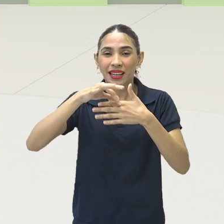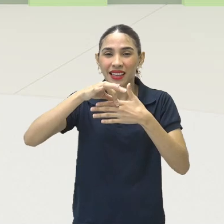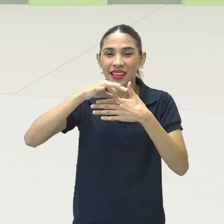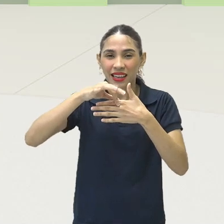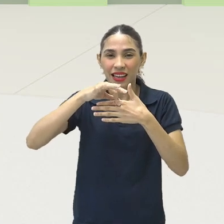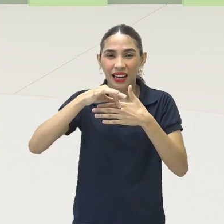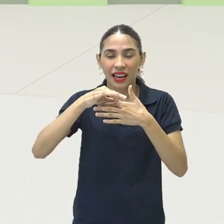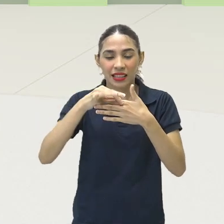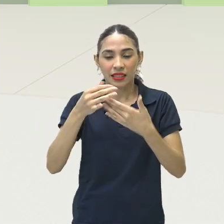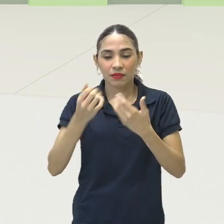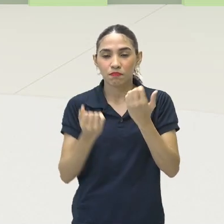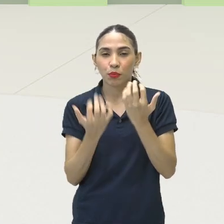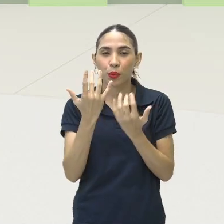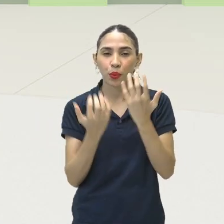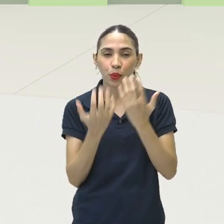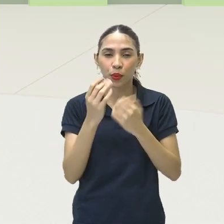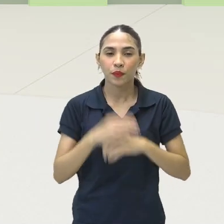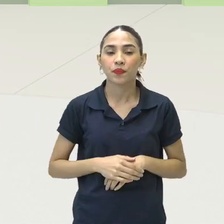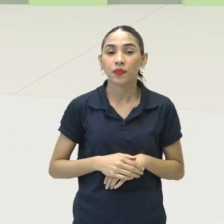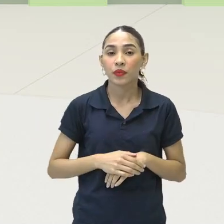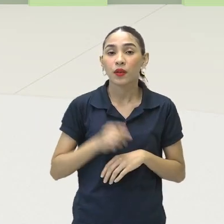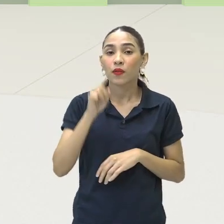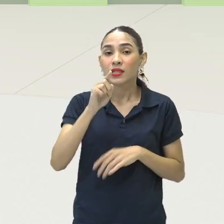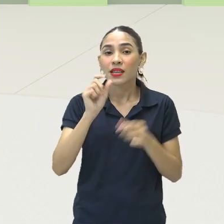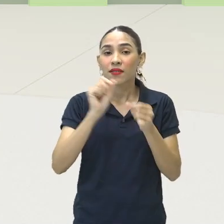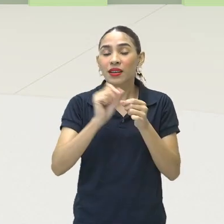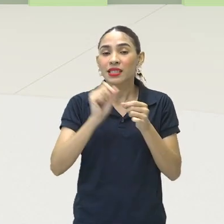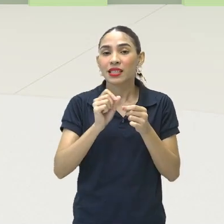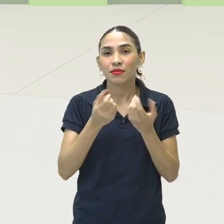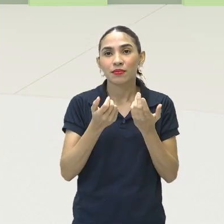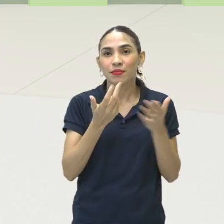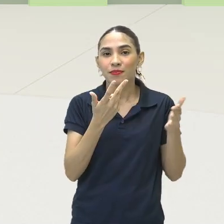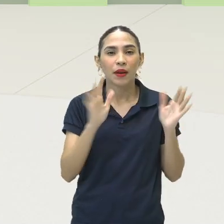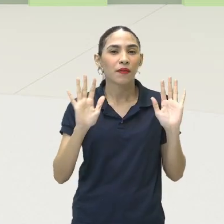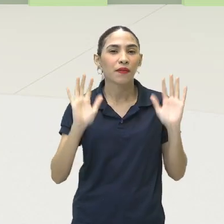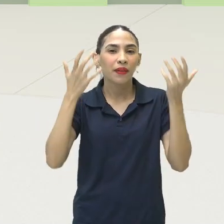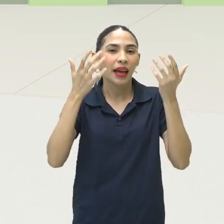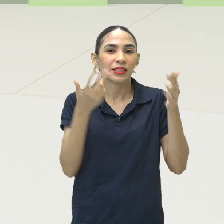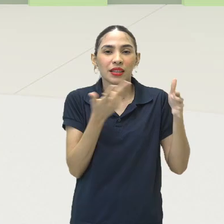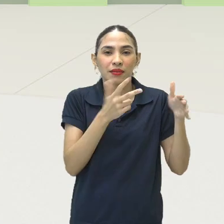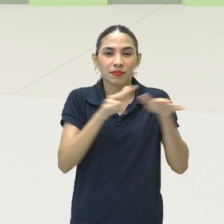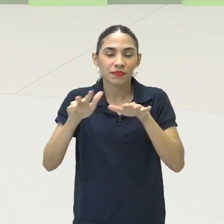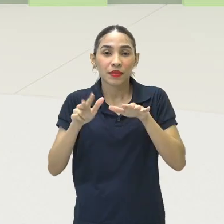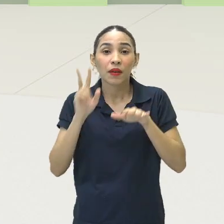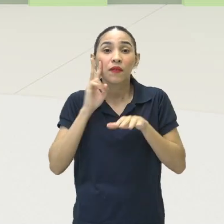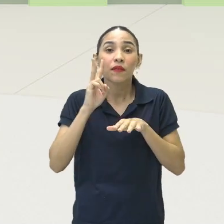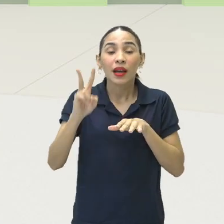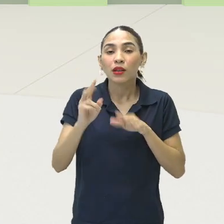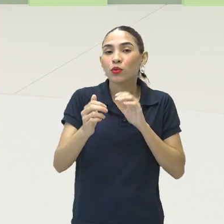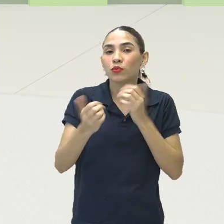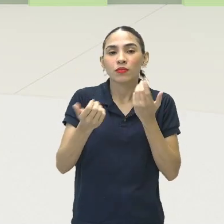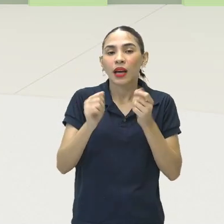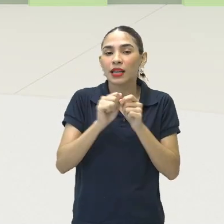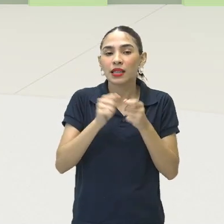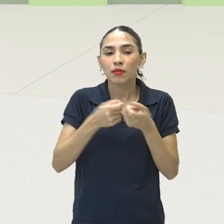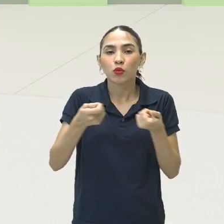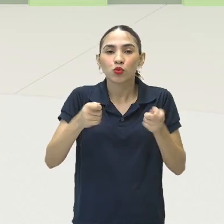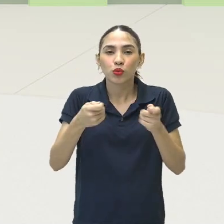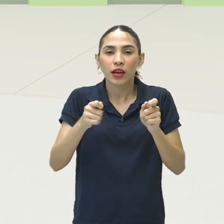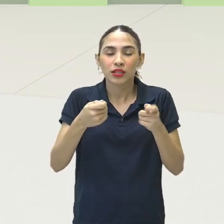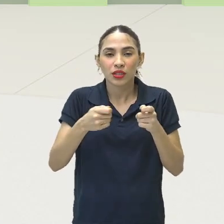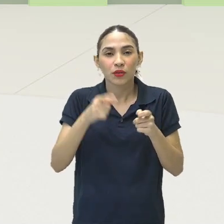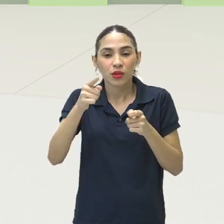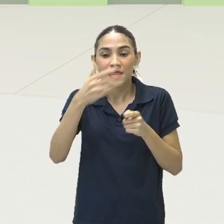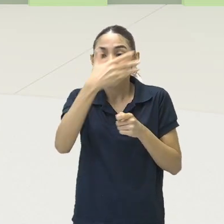excessivamente grelhadas. Quando você está fazendo o seu final de semana, está ali assistindo um jogo, fazendo um churrasquinho, e aí